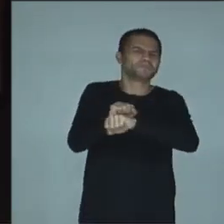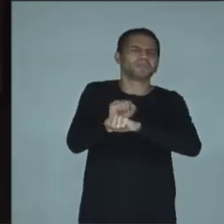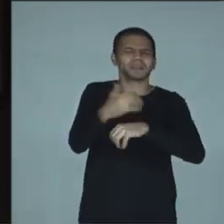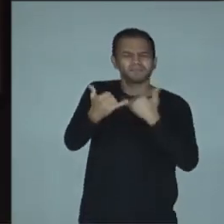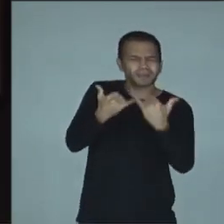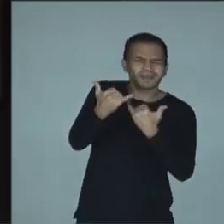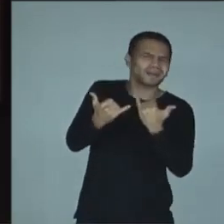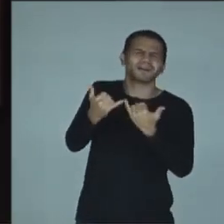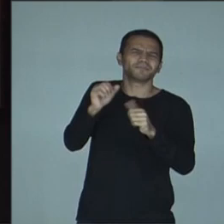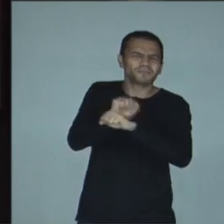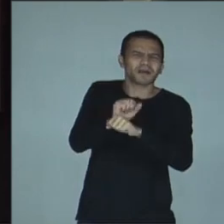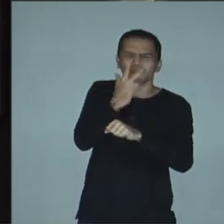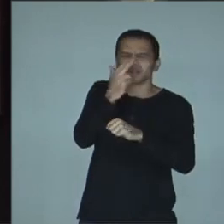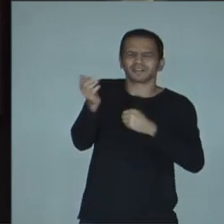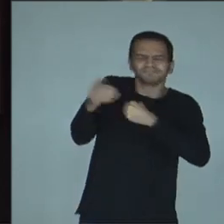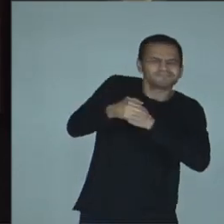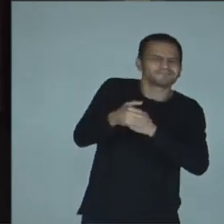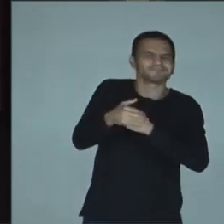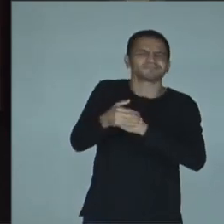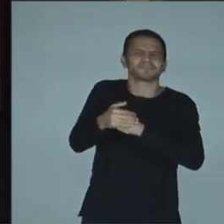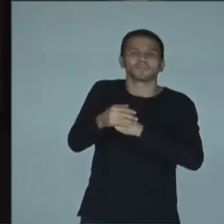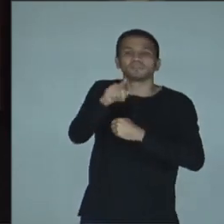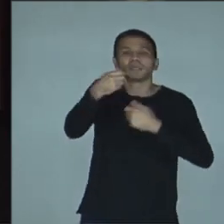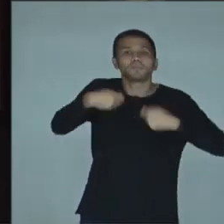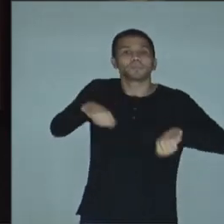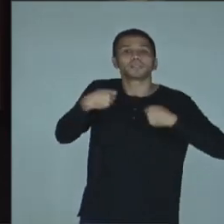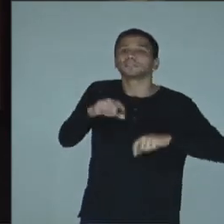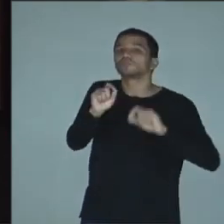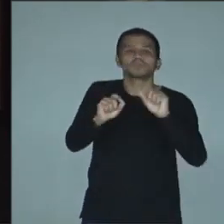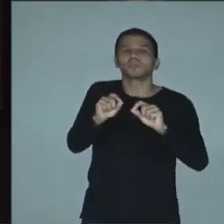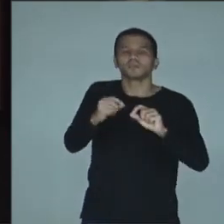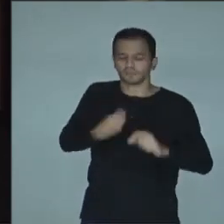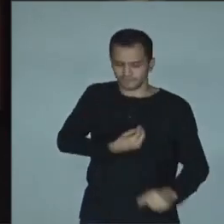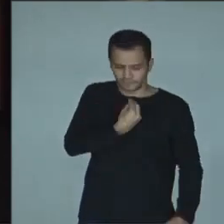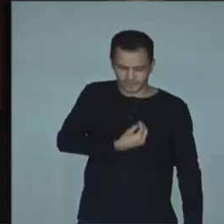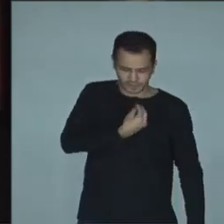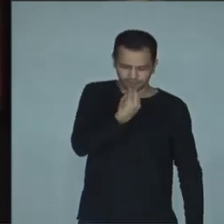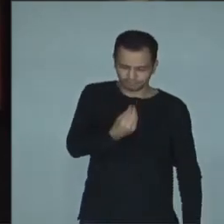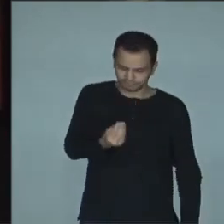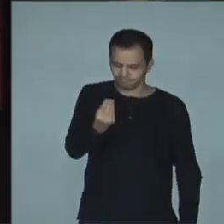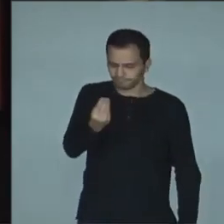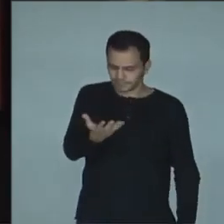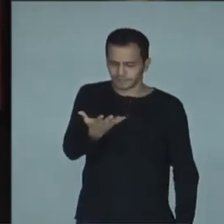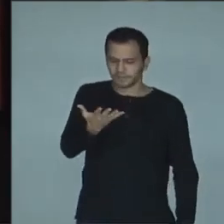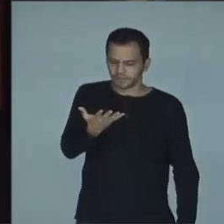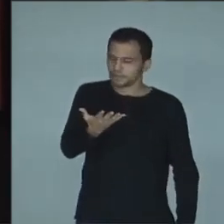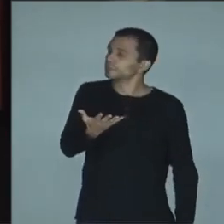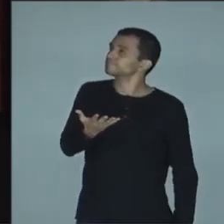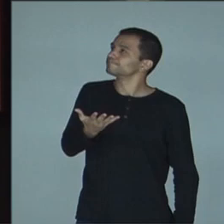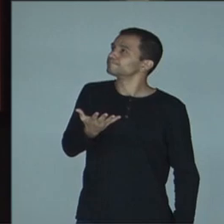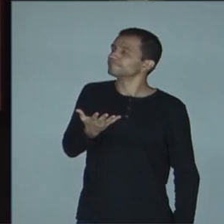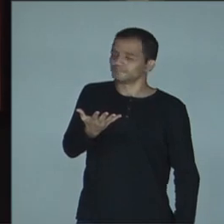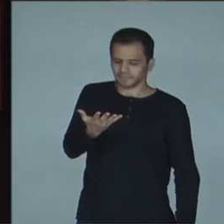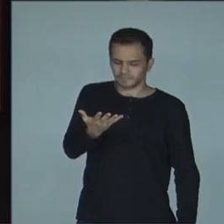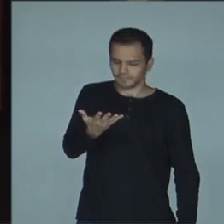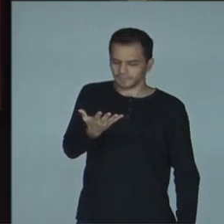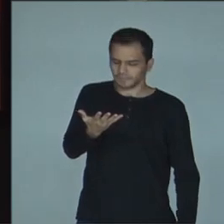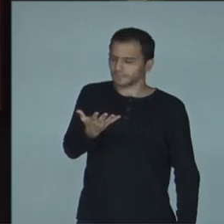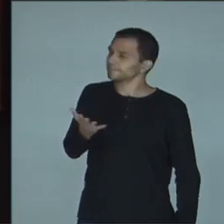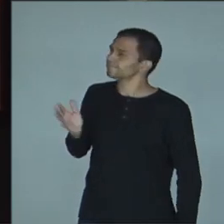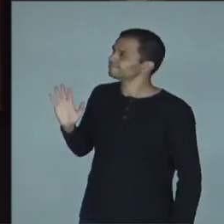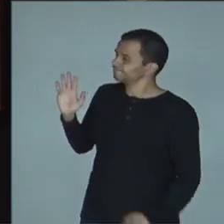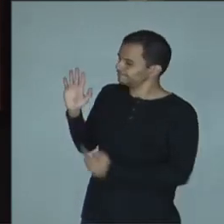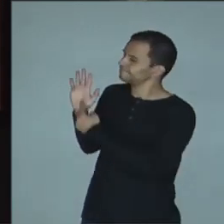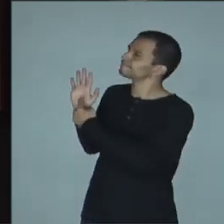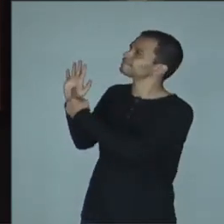a falar Deus olha eu sou esse aqui e isso pode botar na minha vida quem só tem que botar para me